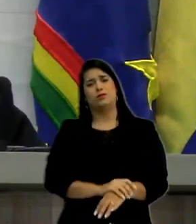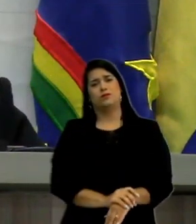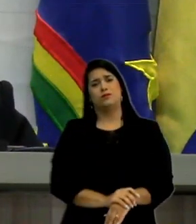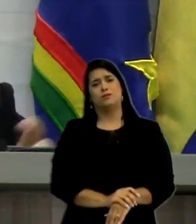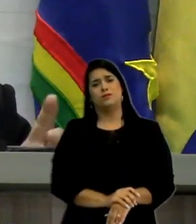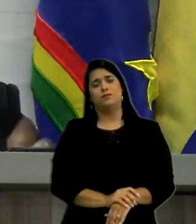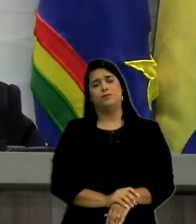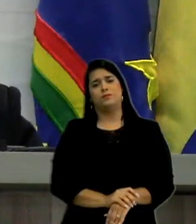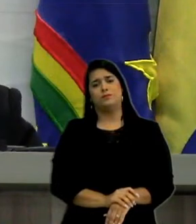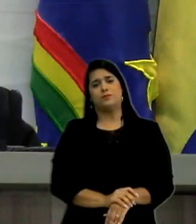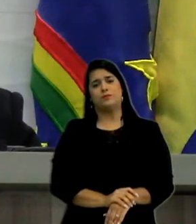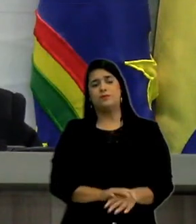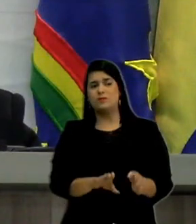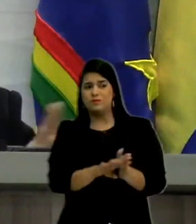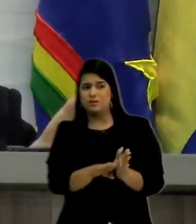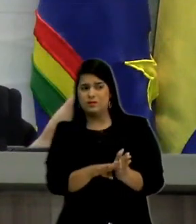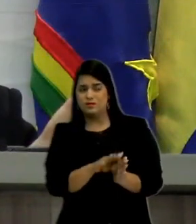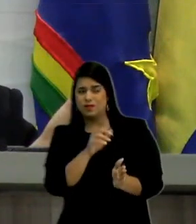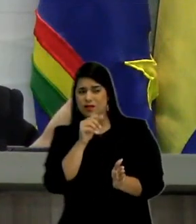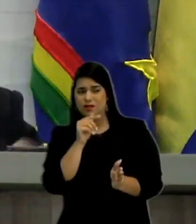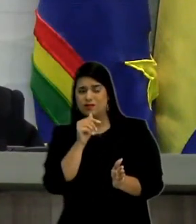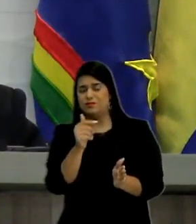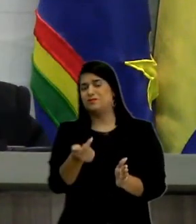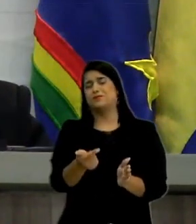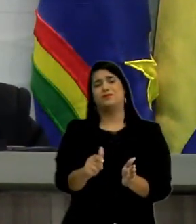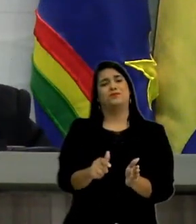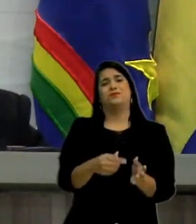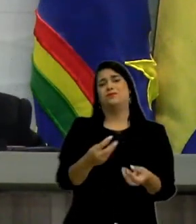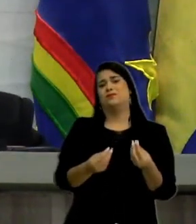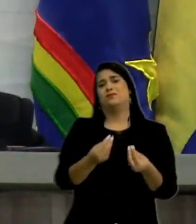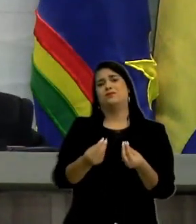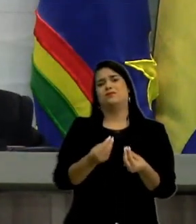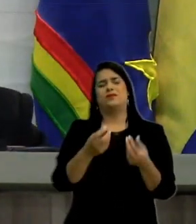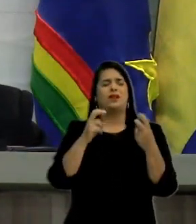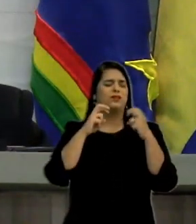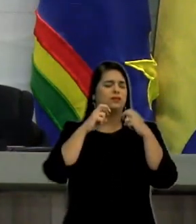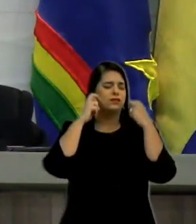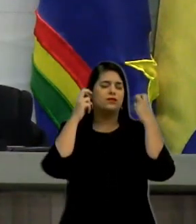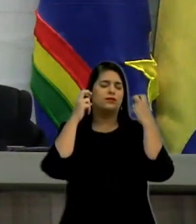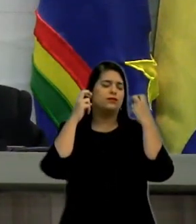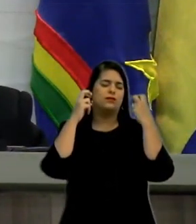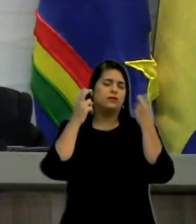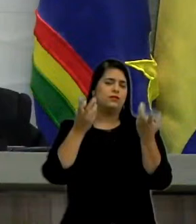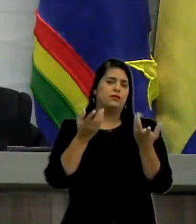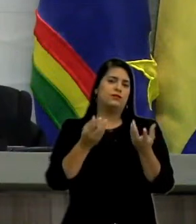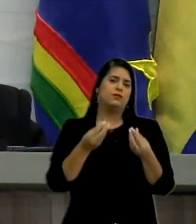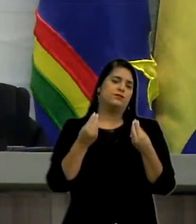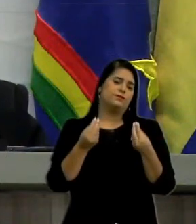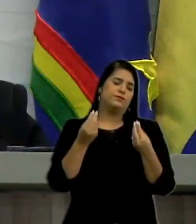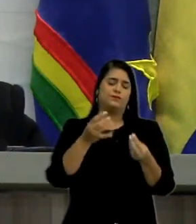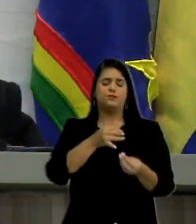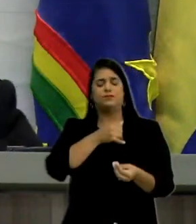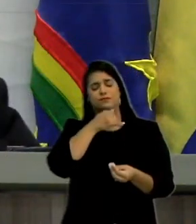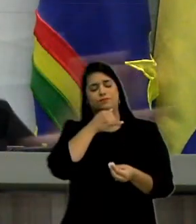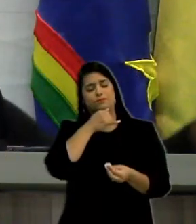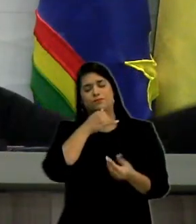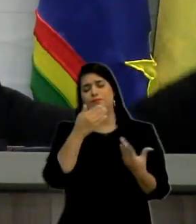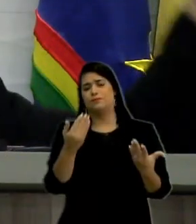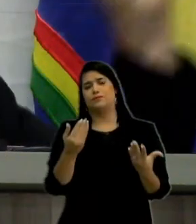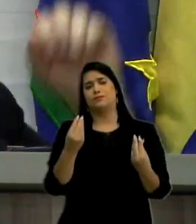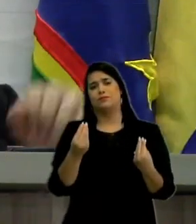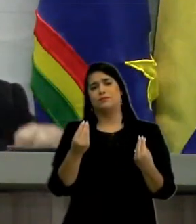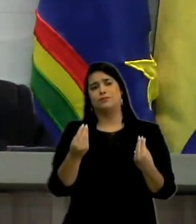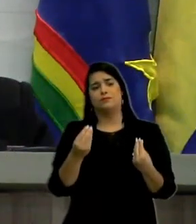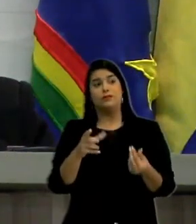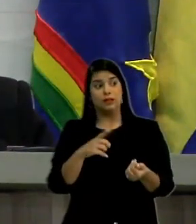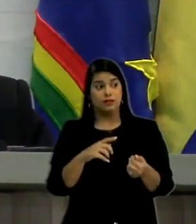diz, não vai chegar não, não tem como, não vai não ligar mais não. Isso é vergonhoso, isso é triste. Já tem rua que chega